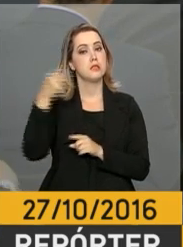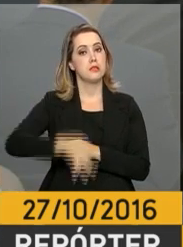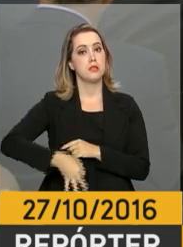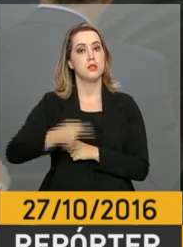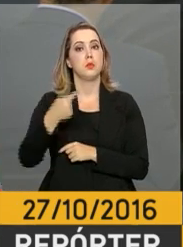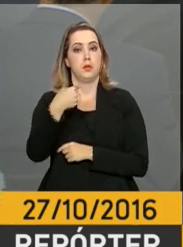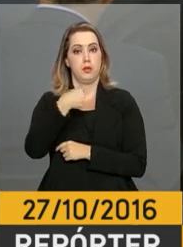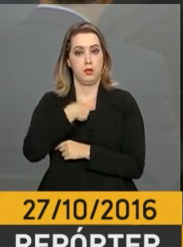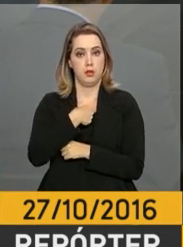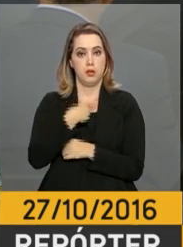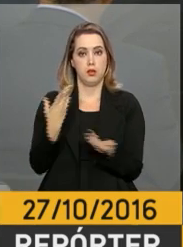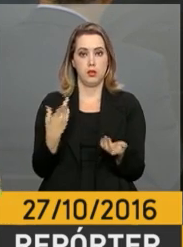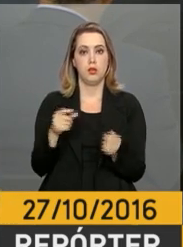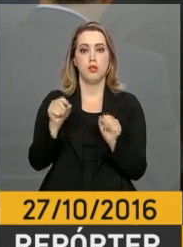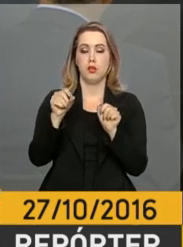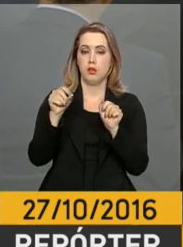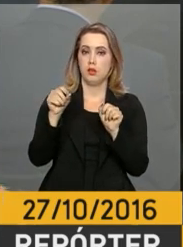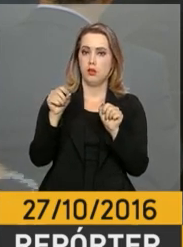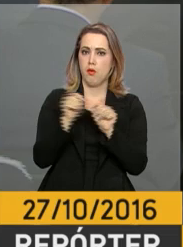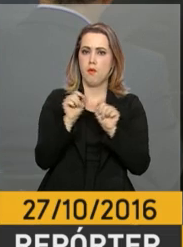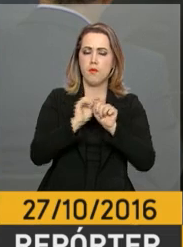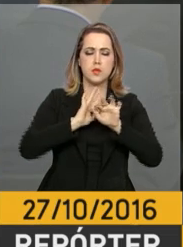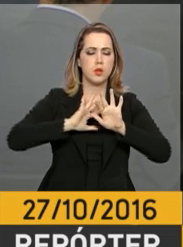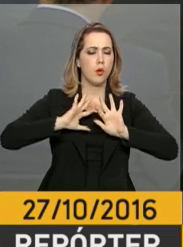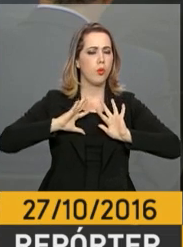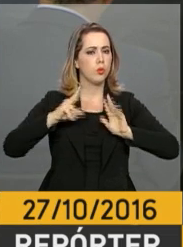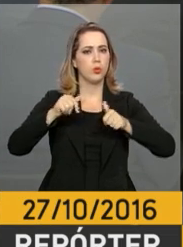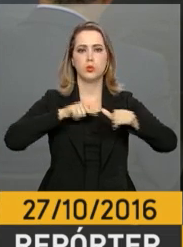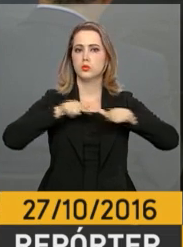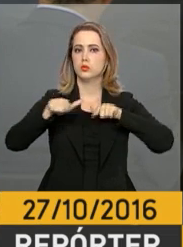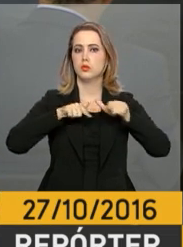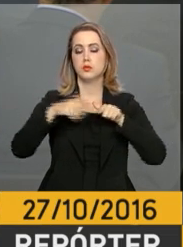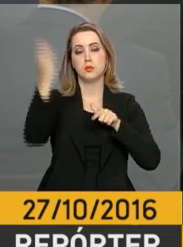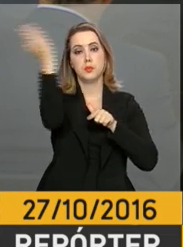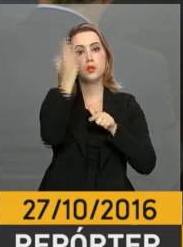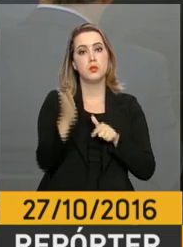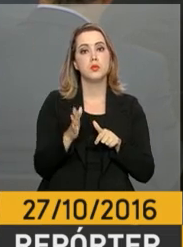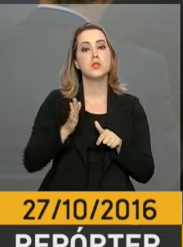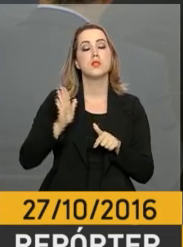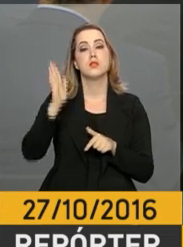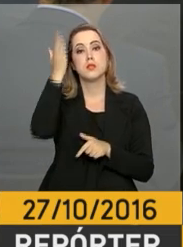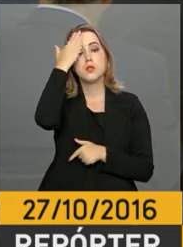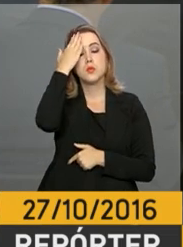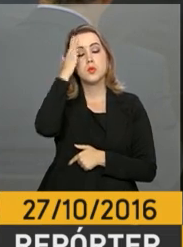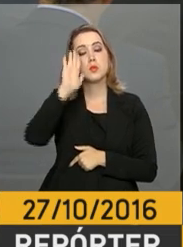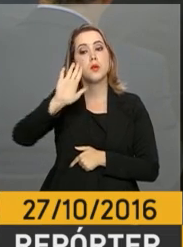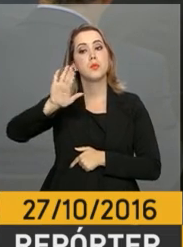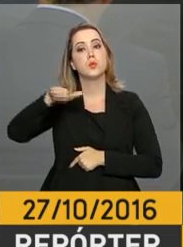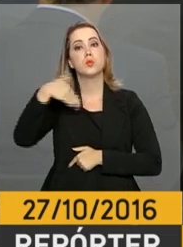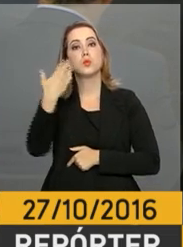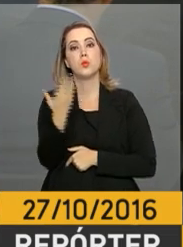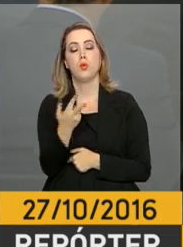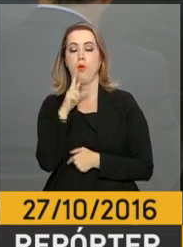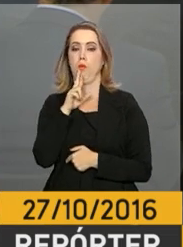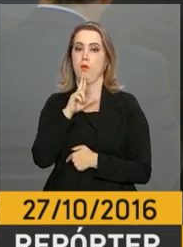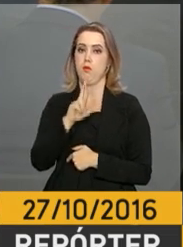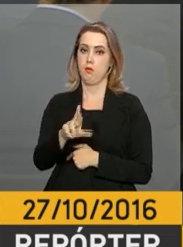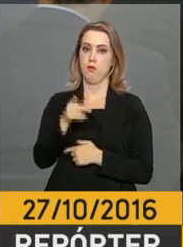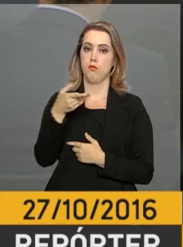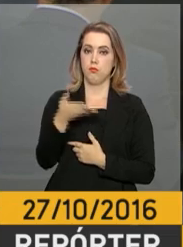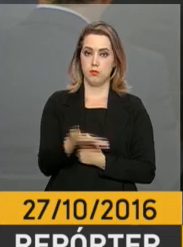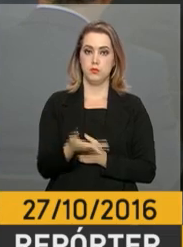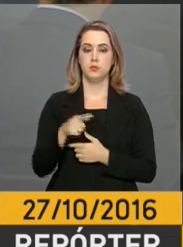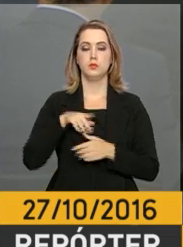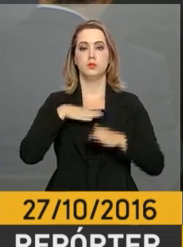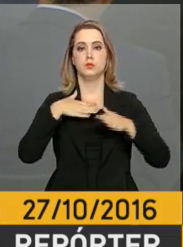eu quando praticar um ato no estado brasileiro eu saiba Quais são as consequências eh deste